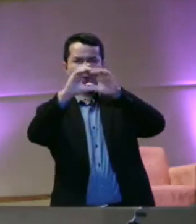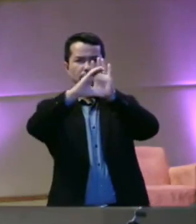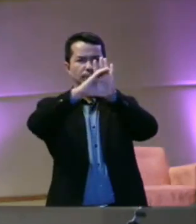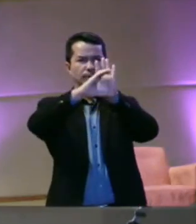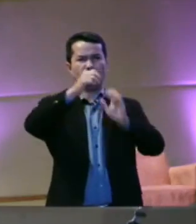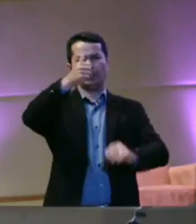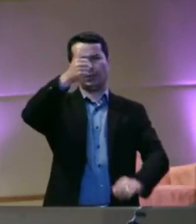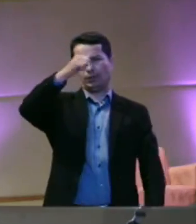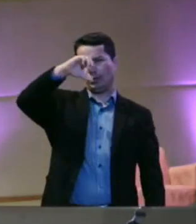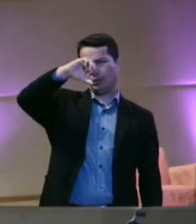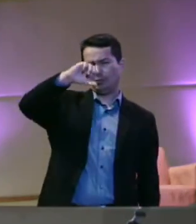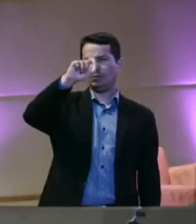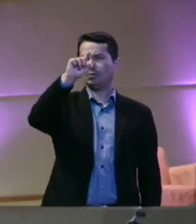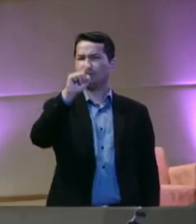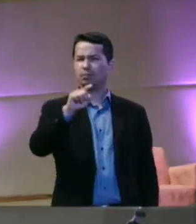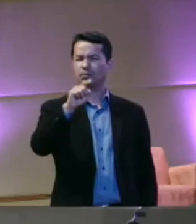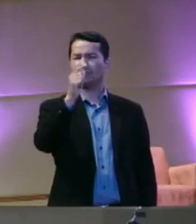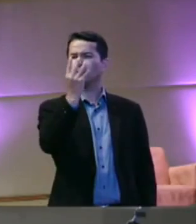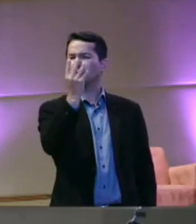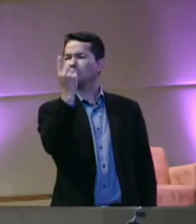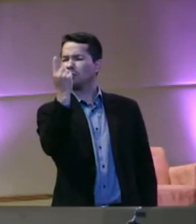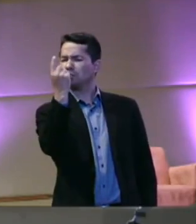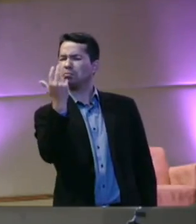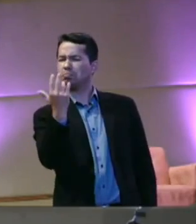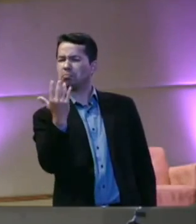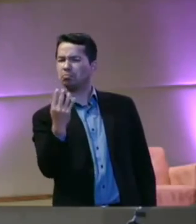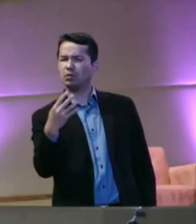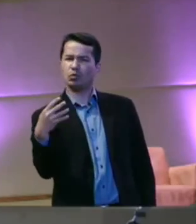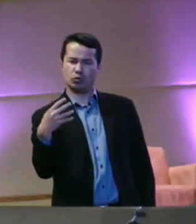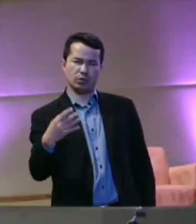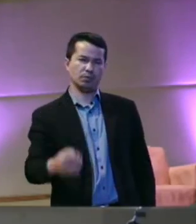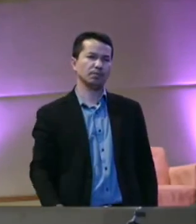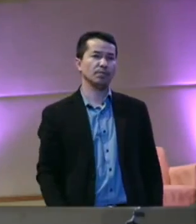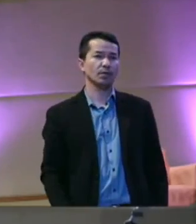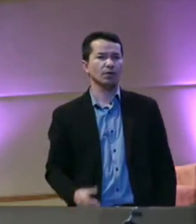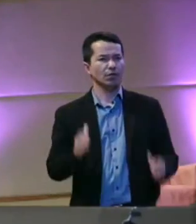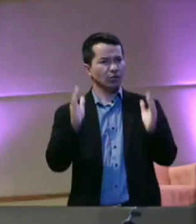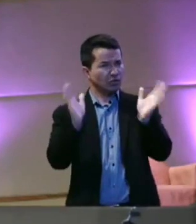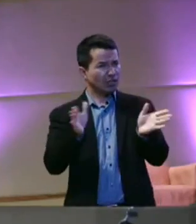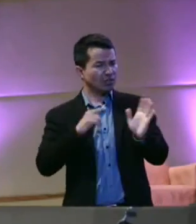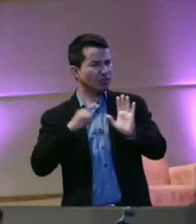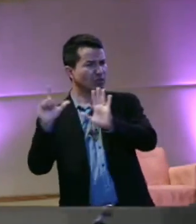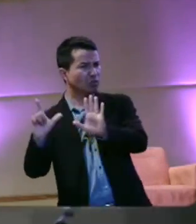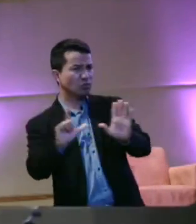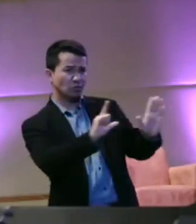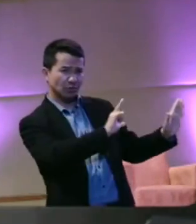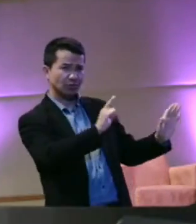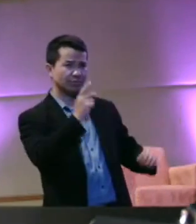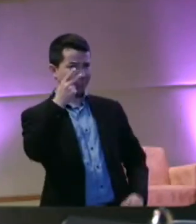versículos 41 a 44. Há umas duas semanas atrás,